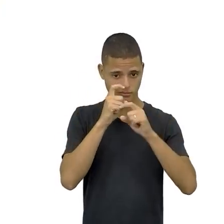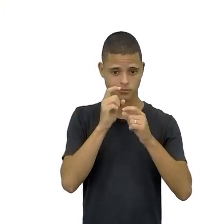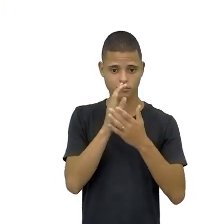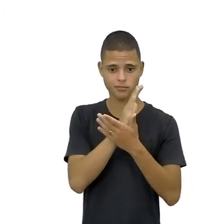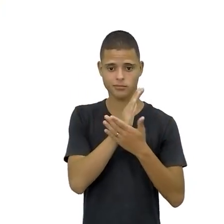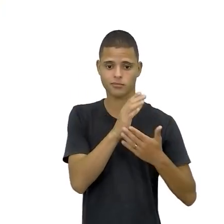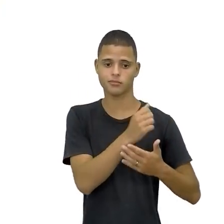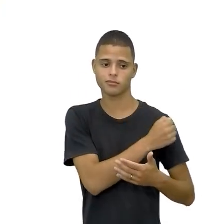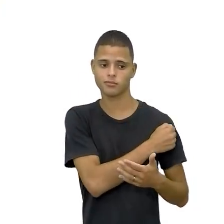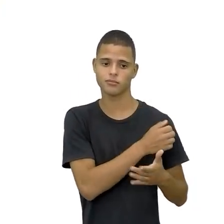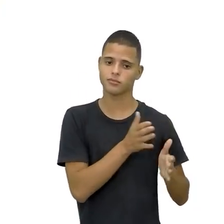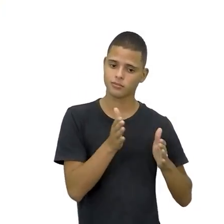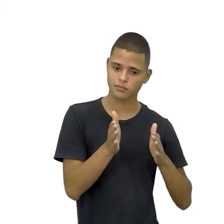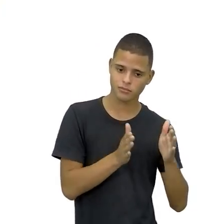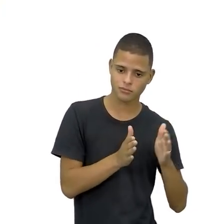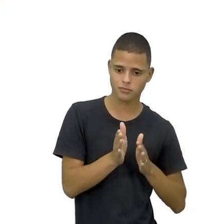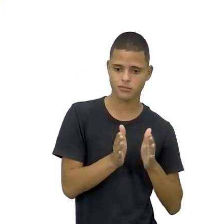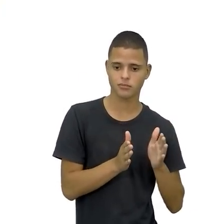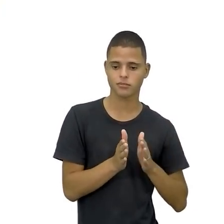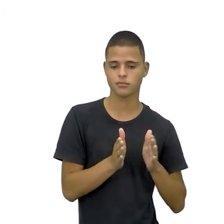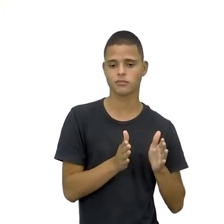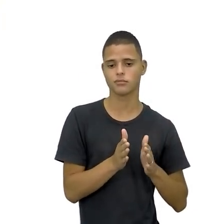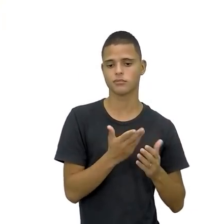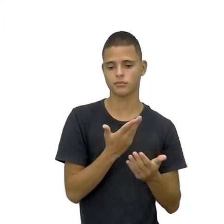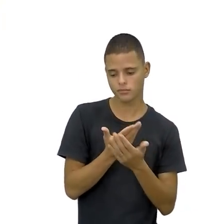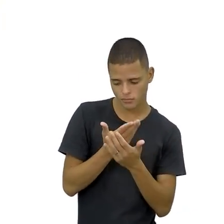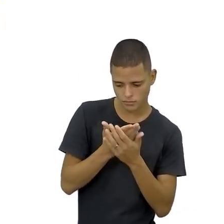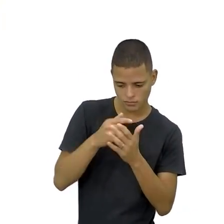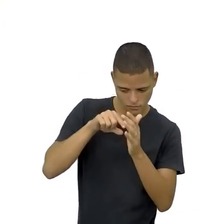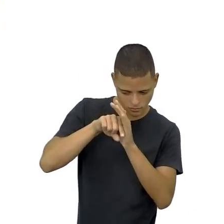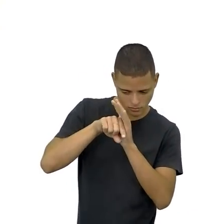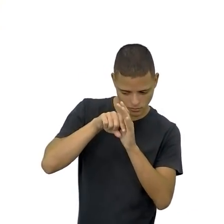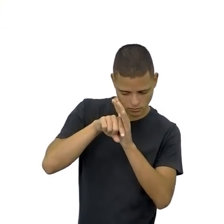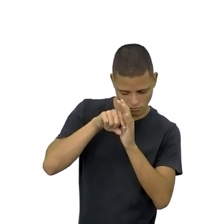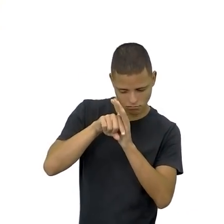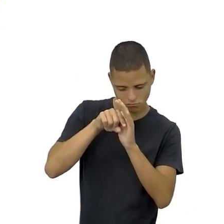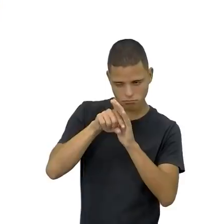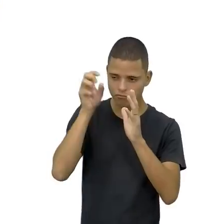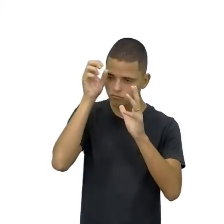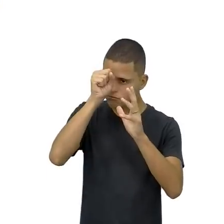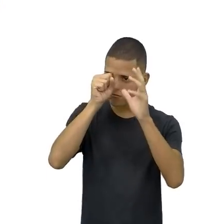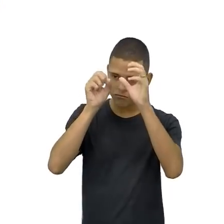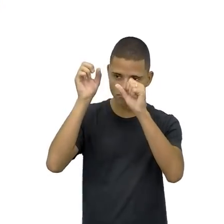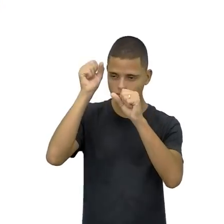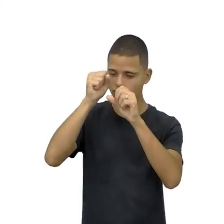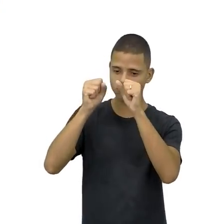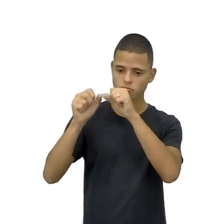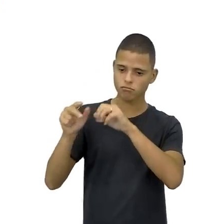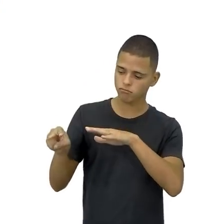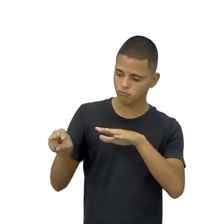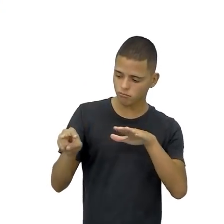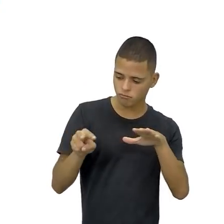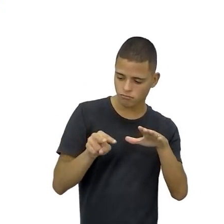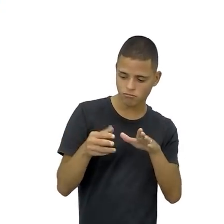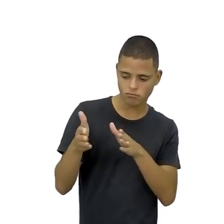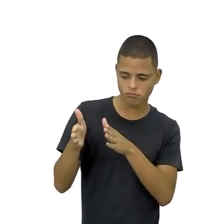neste momento do estudo, né, que está sendo desenvolvido nessa semana, nesse